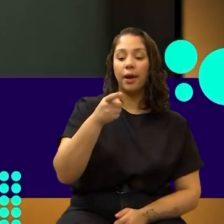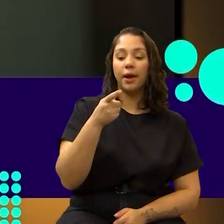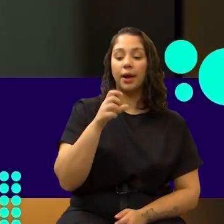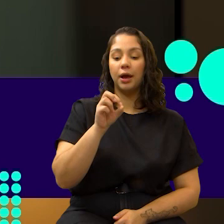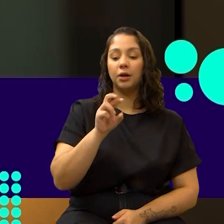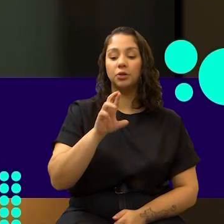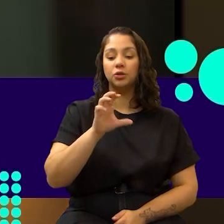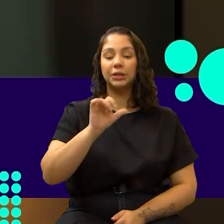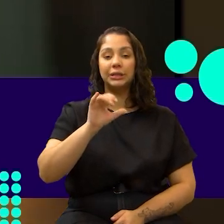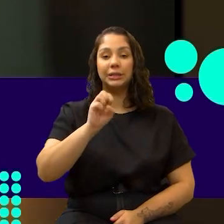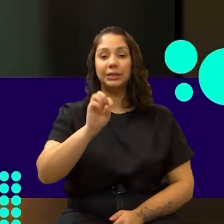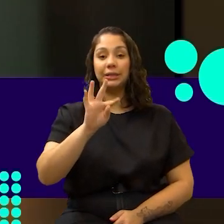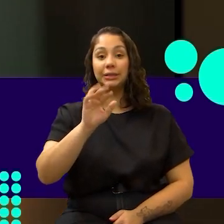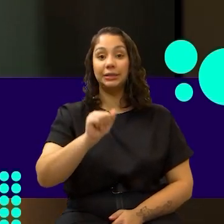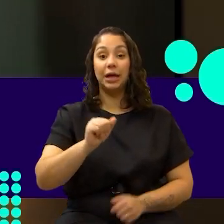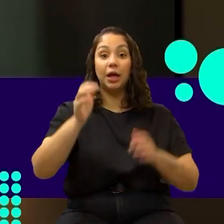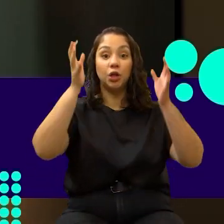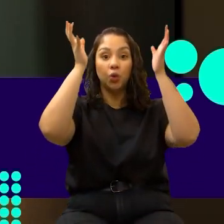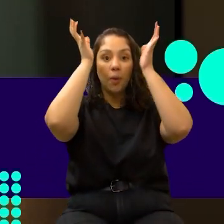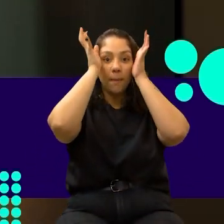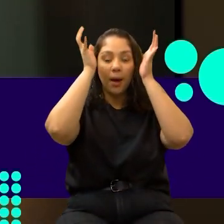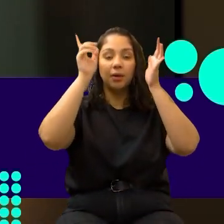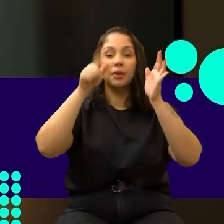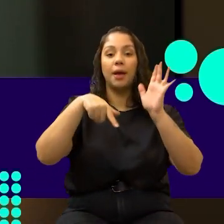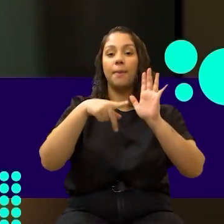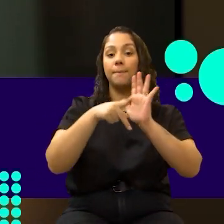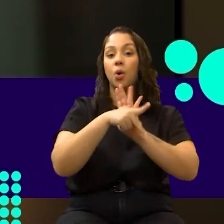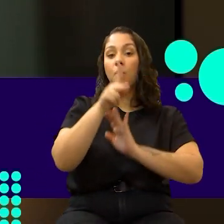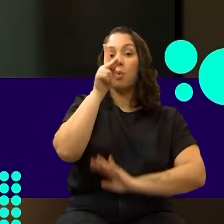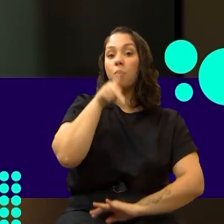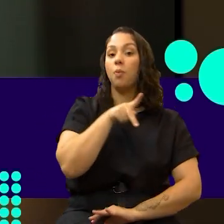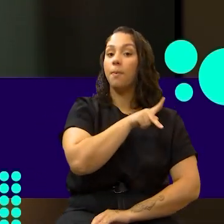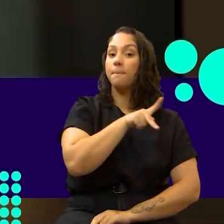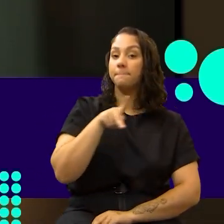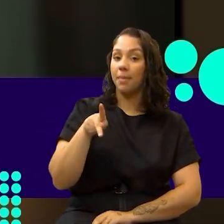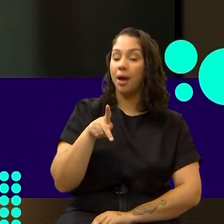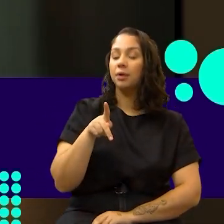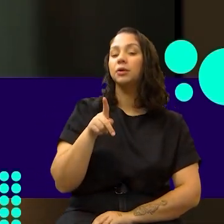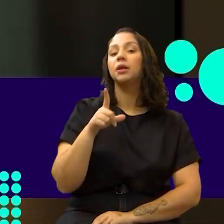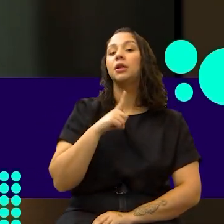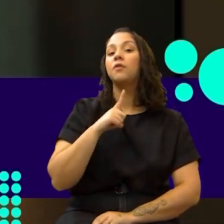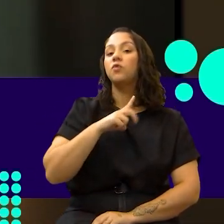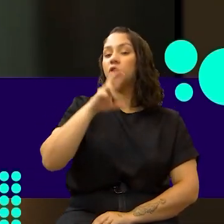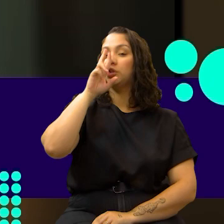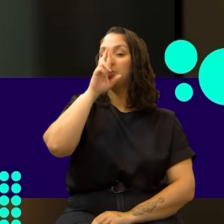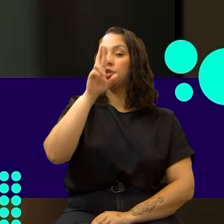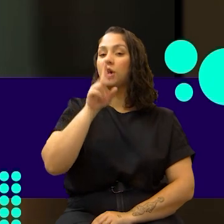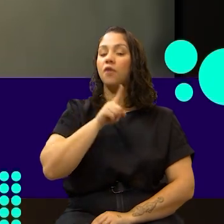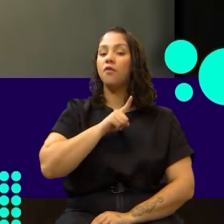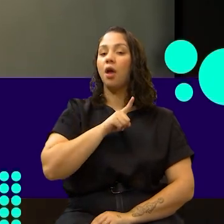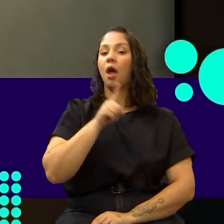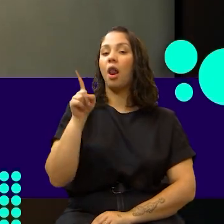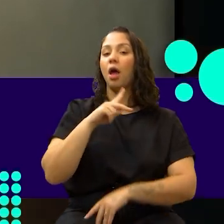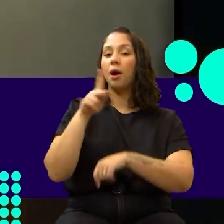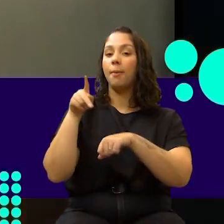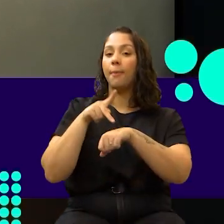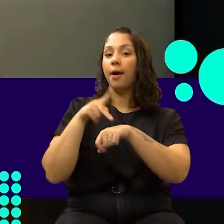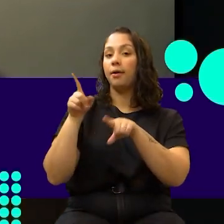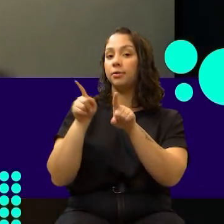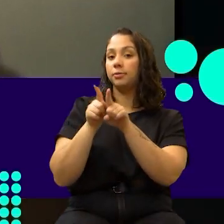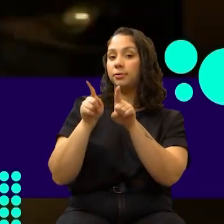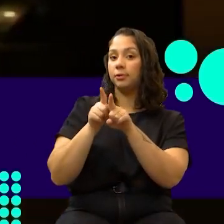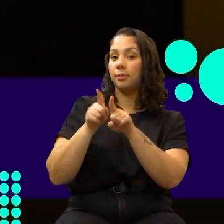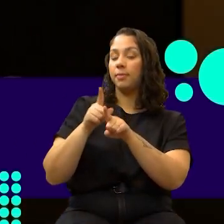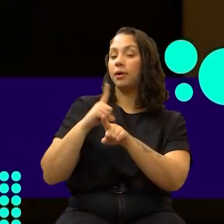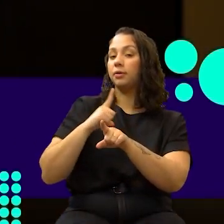O Exorcista do Papa. Inspirado nos arquivos reais do padre Gabriele Amorf, o exorcista-chefe do Vaticano e